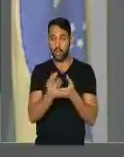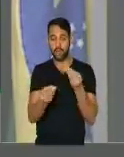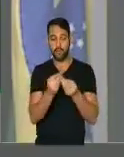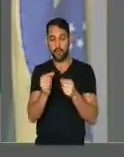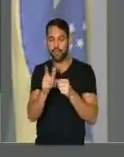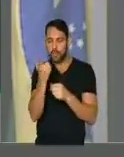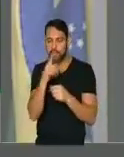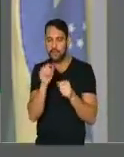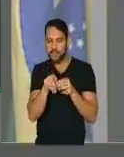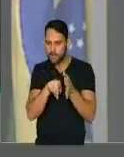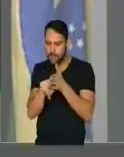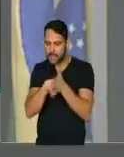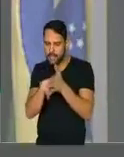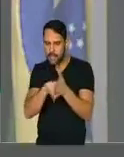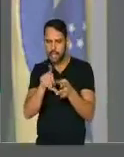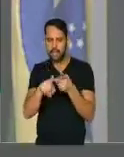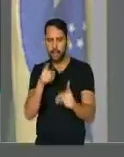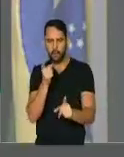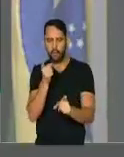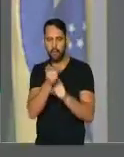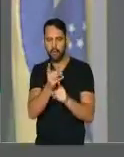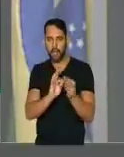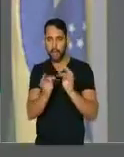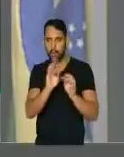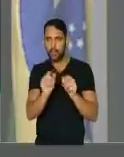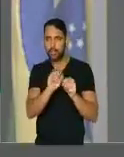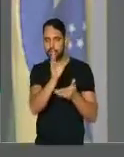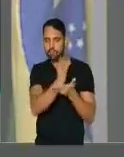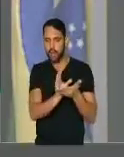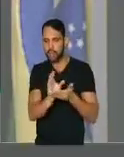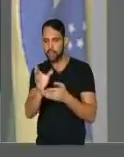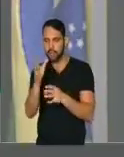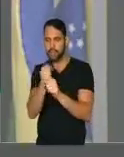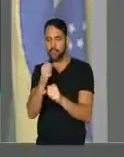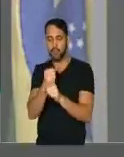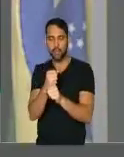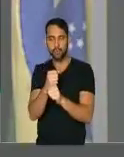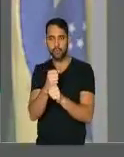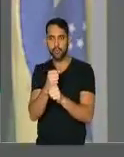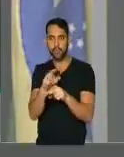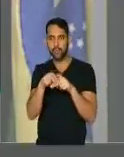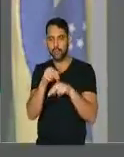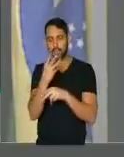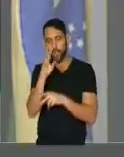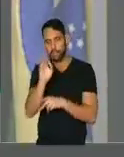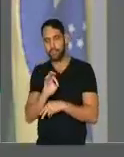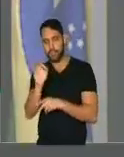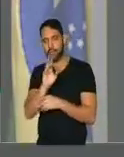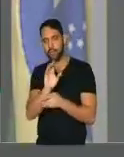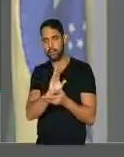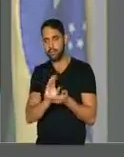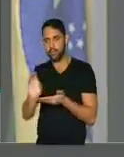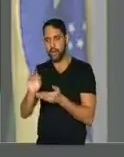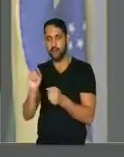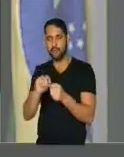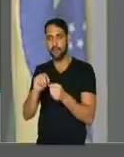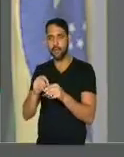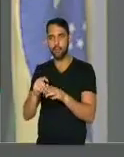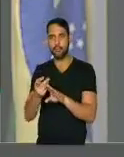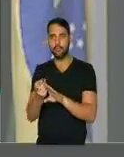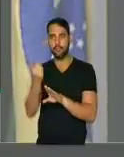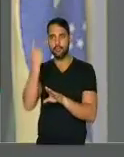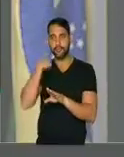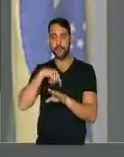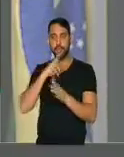vamos conseguir fazer pesquisa, vamos conseguir pegar uma parte desse orçamento precioso, no mínimo de 3%, para não ficarmos para